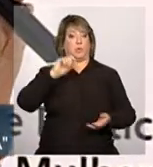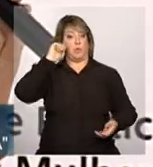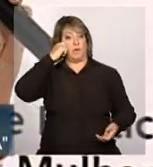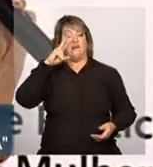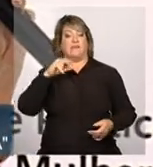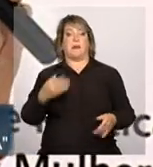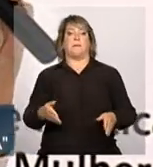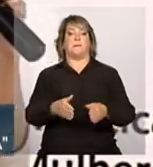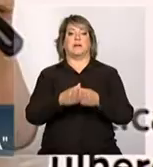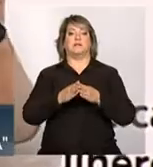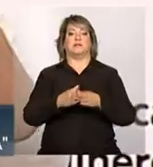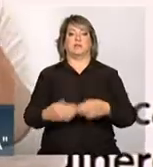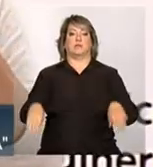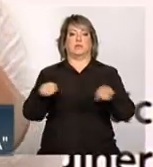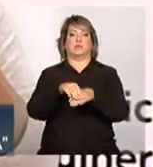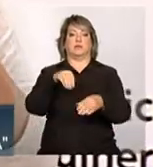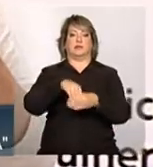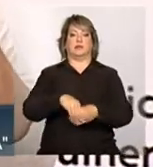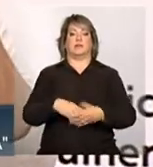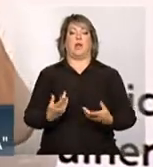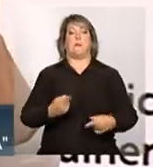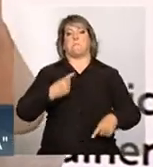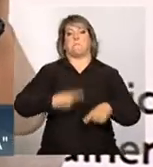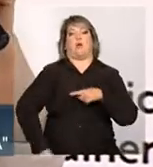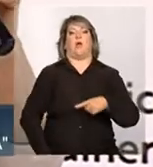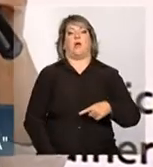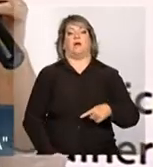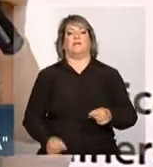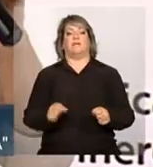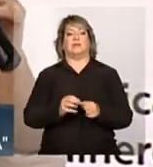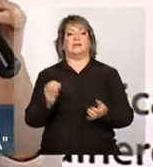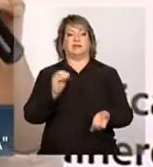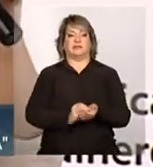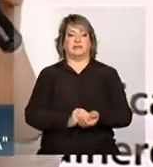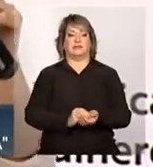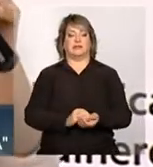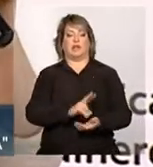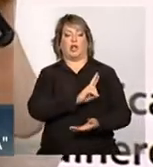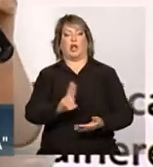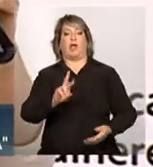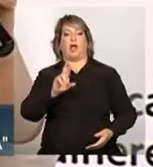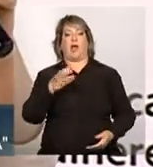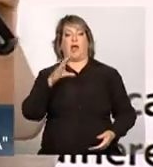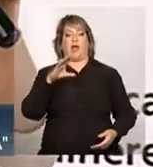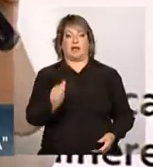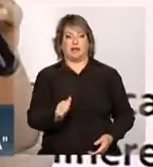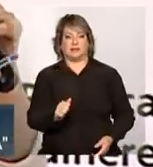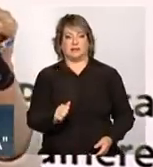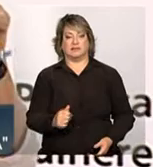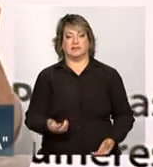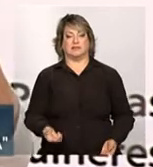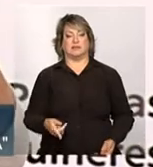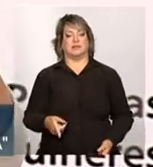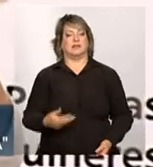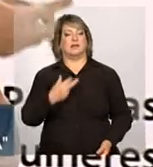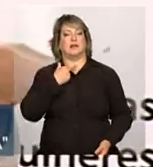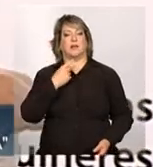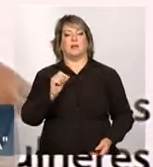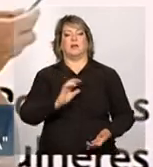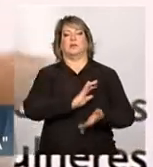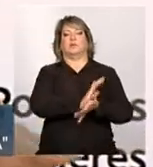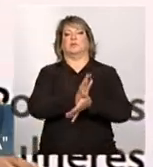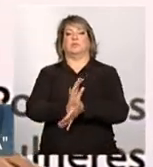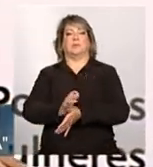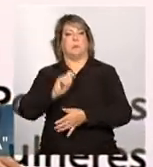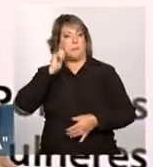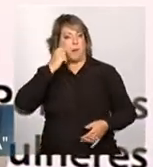paridade e cota nas eleições. Então, você não pode produzir o dado que demonstra a exclusão da população